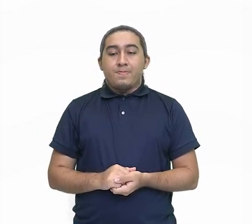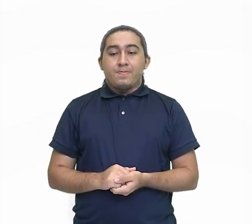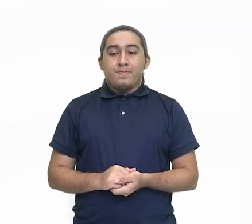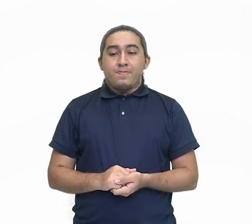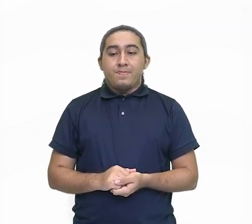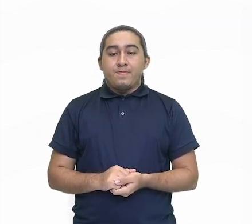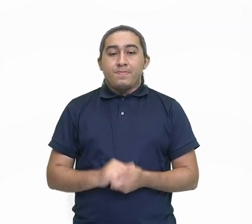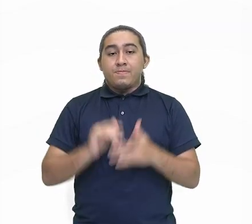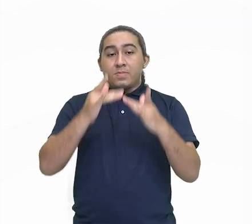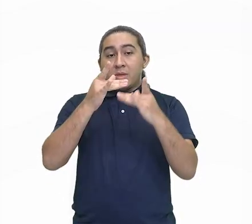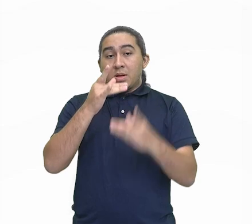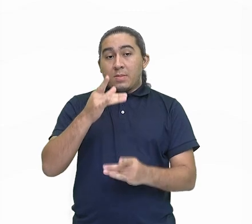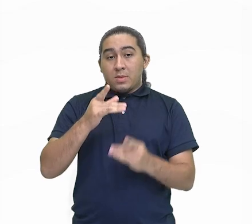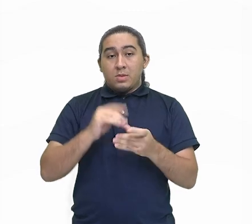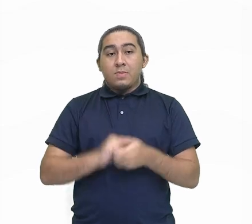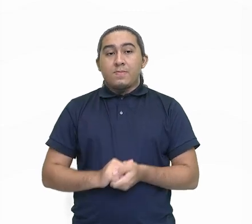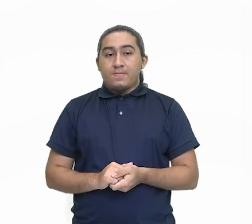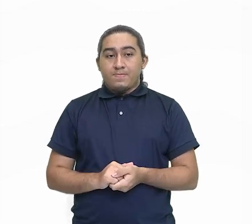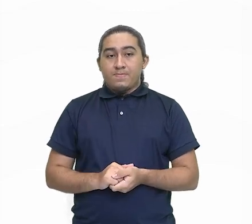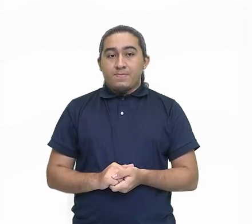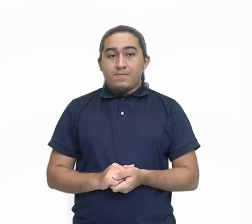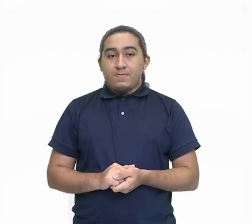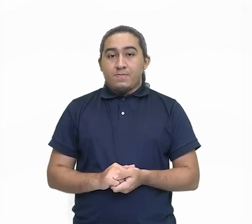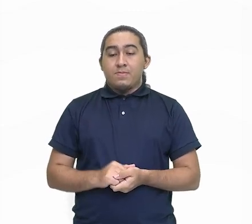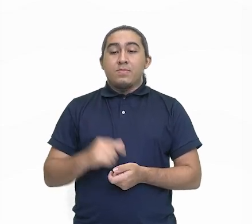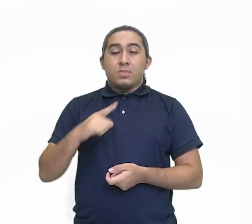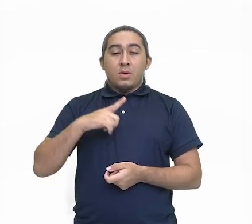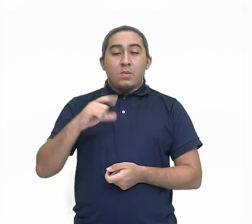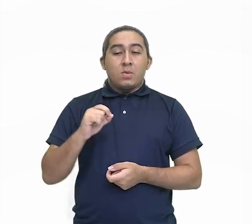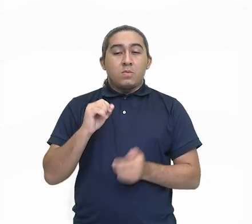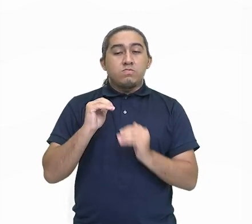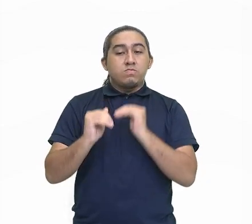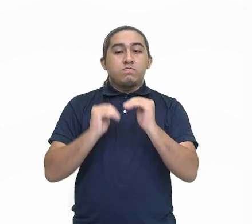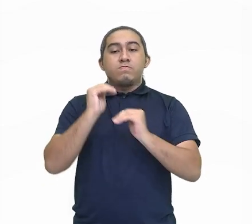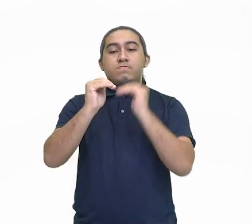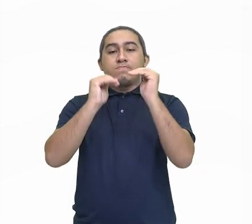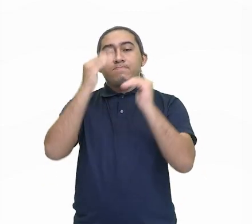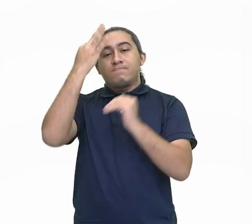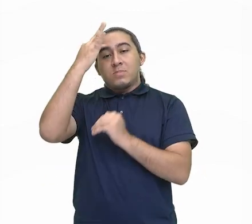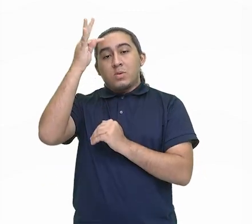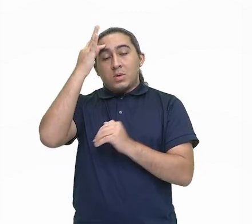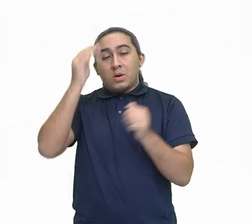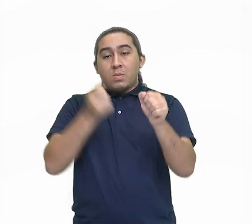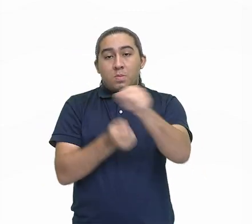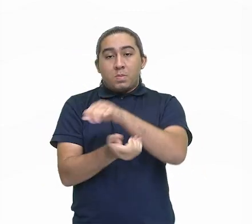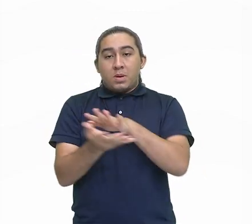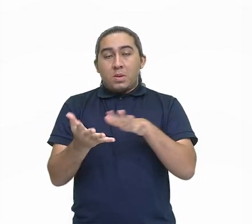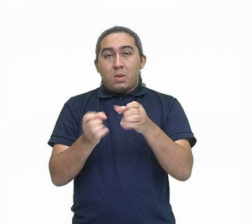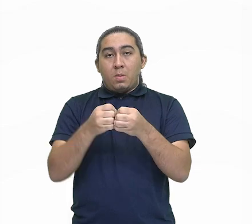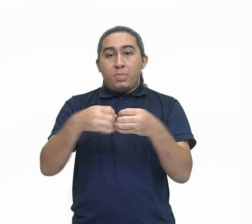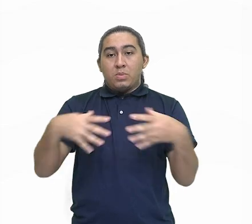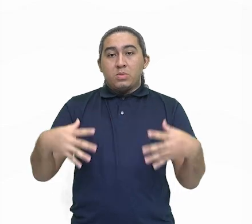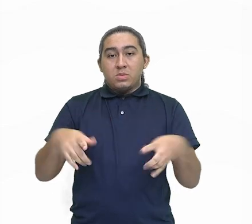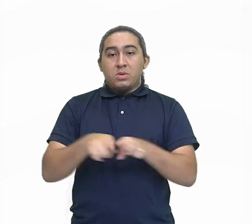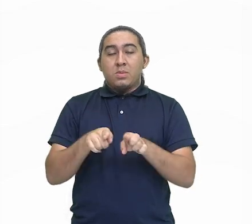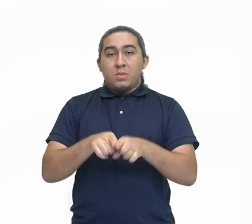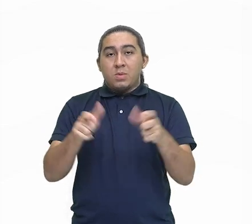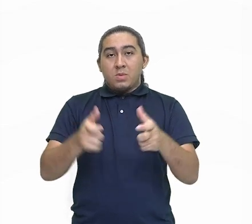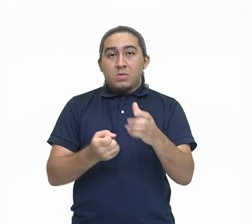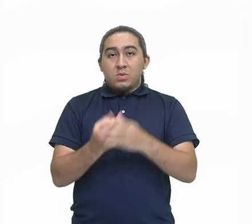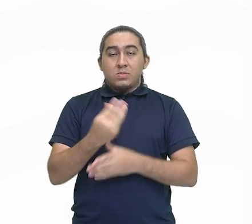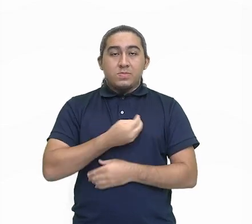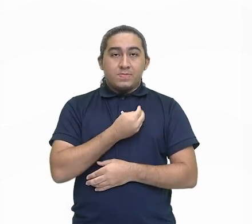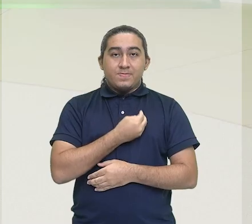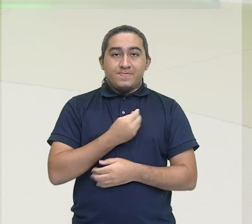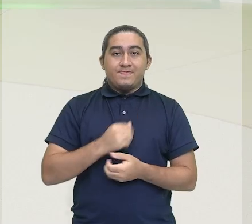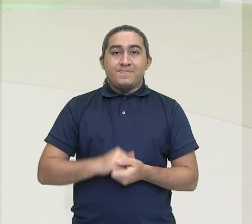políticos. E no detalhamento, nós vamos ver aí sobre evolução, teoria do Big Bang e origem das